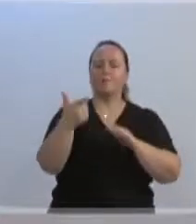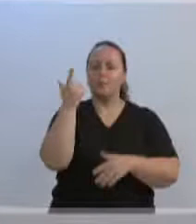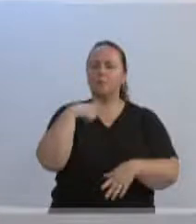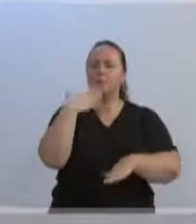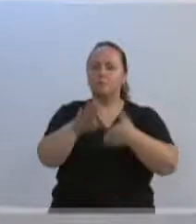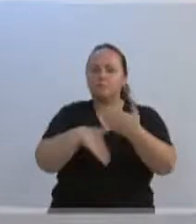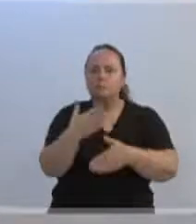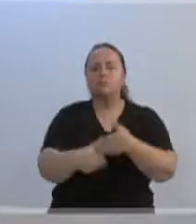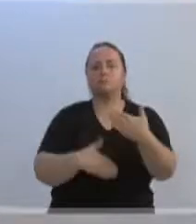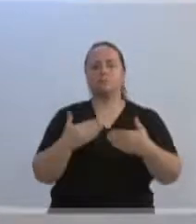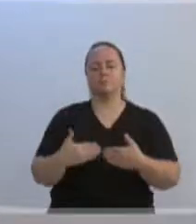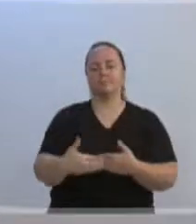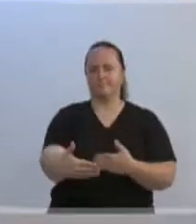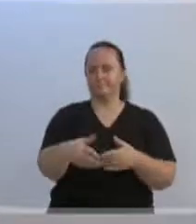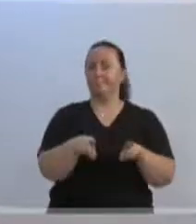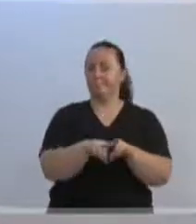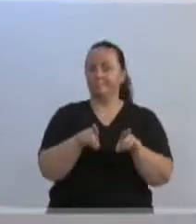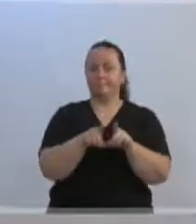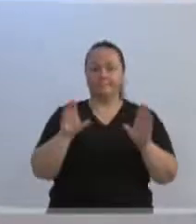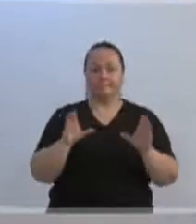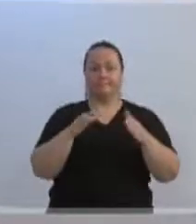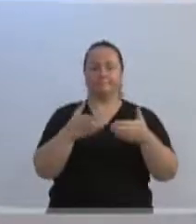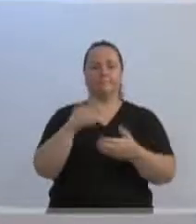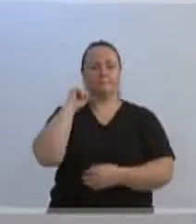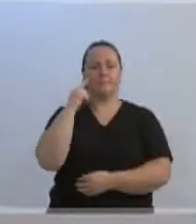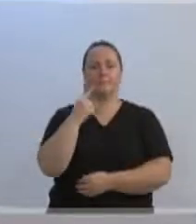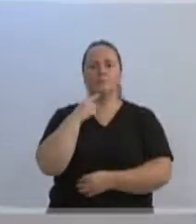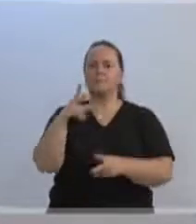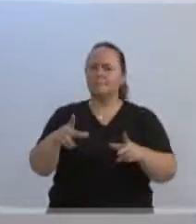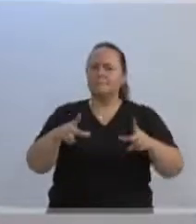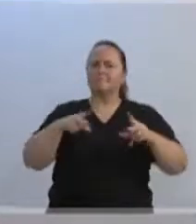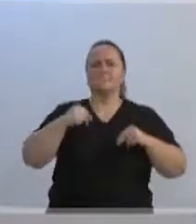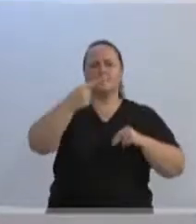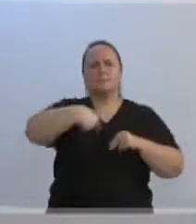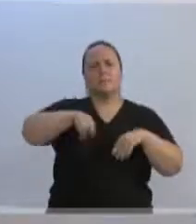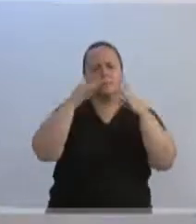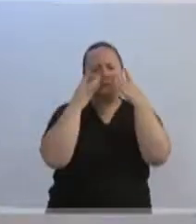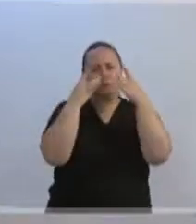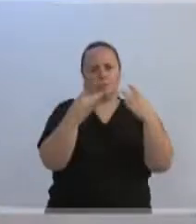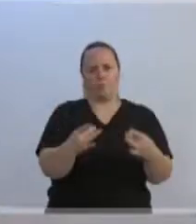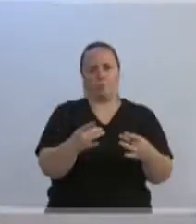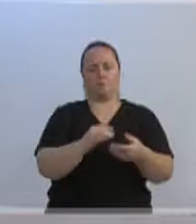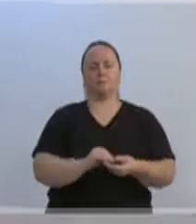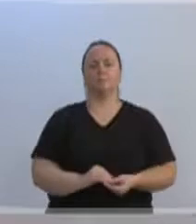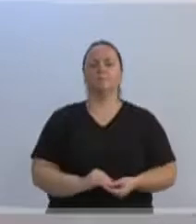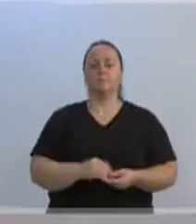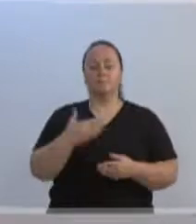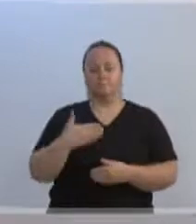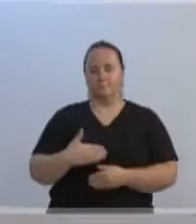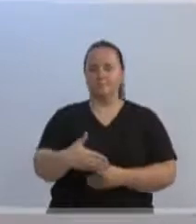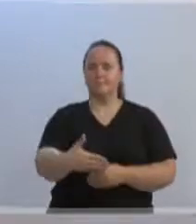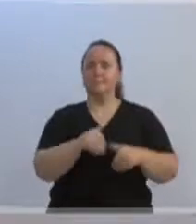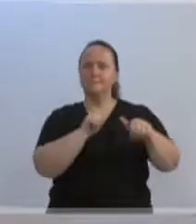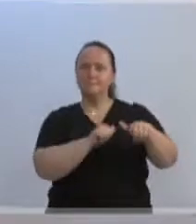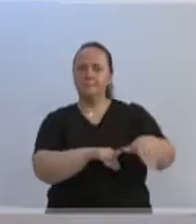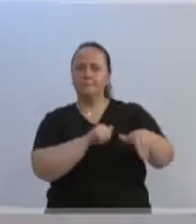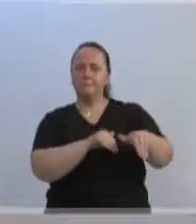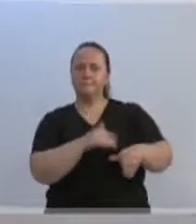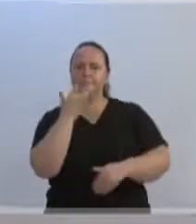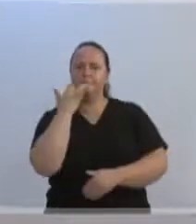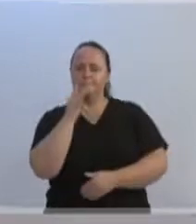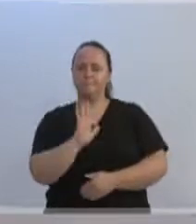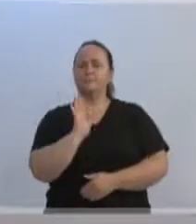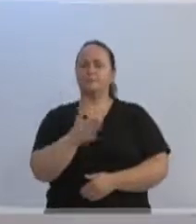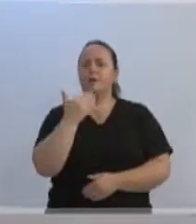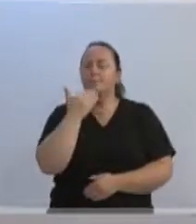sobretudo nessa questão que envolve a comunidade surda e que merece a nossa atenção estamos chegando ao setembro branco é peço já